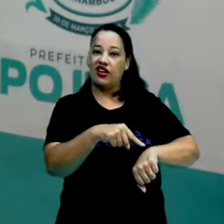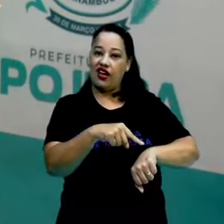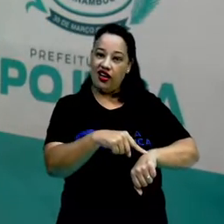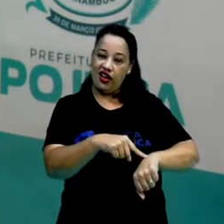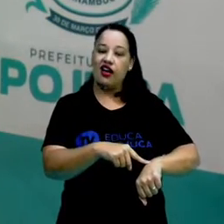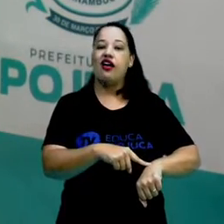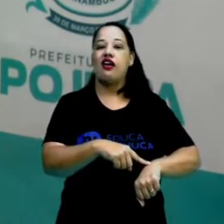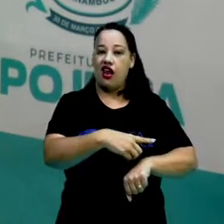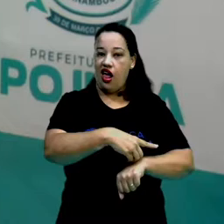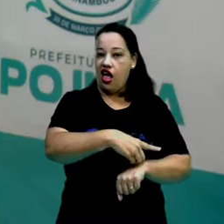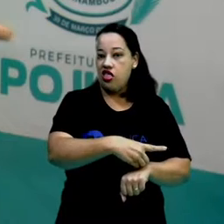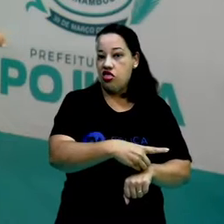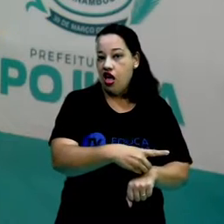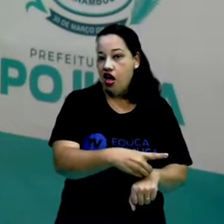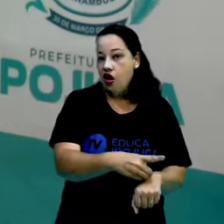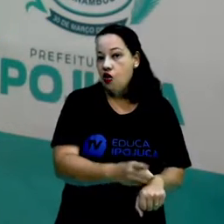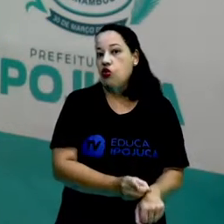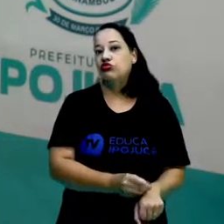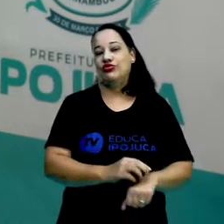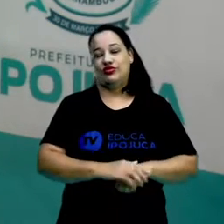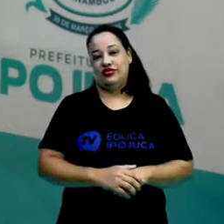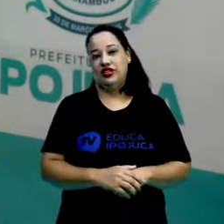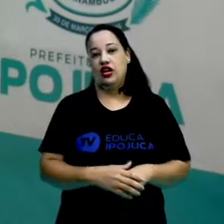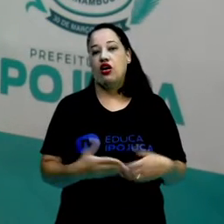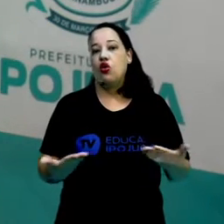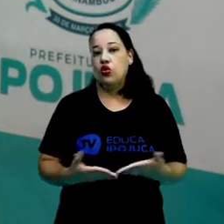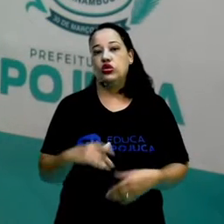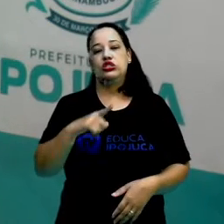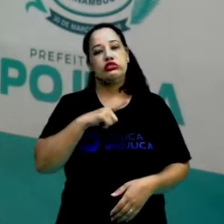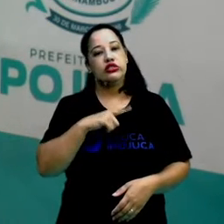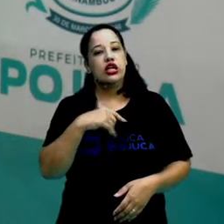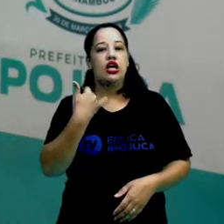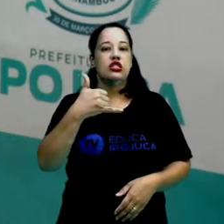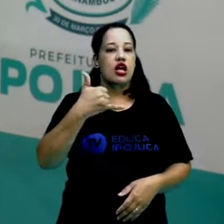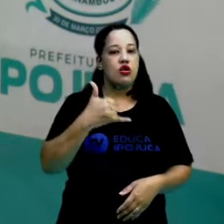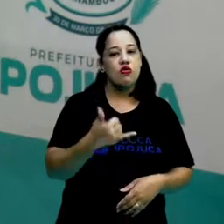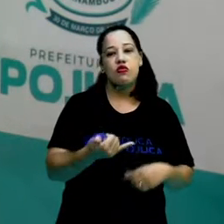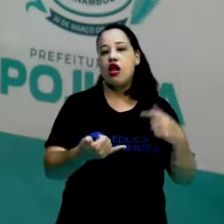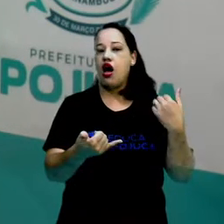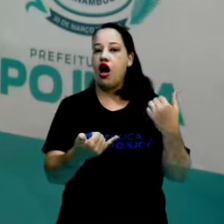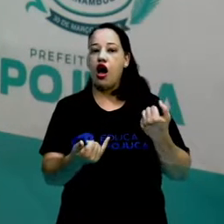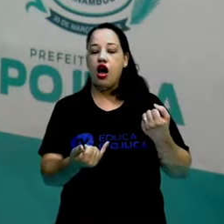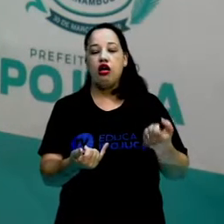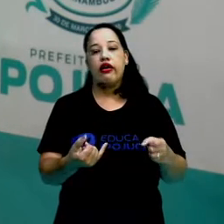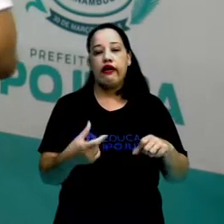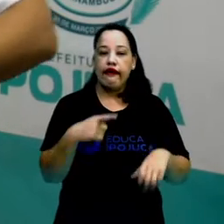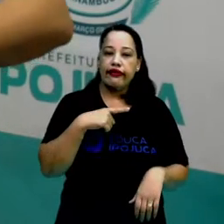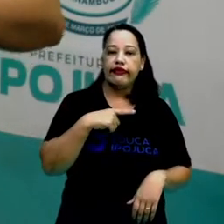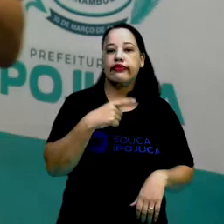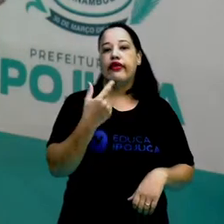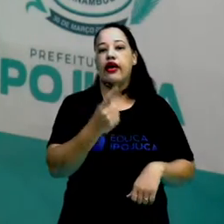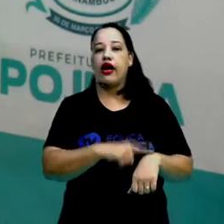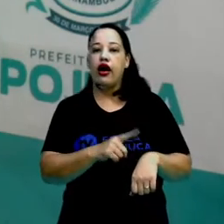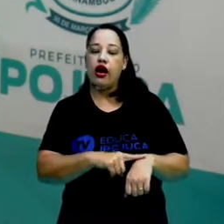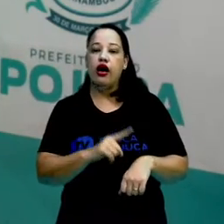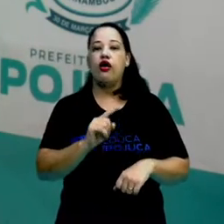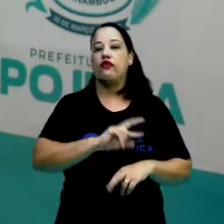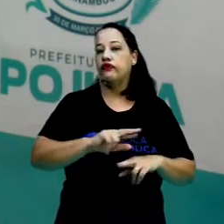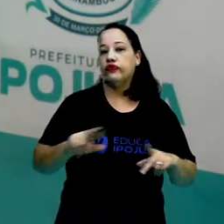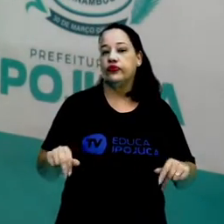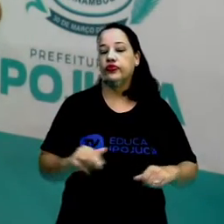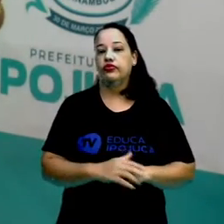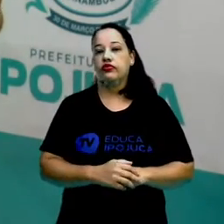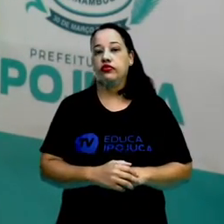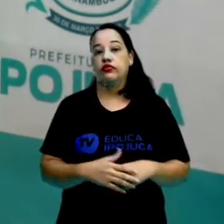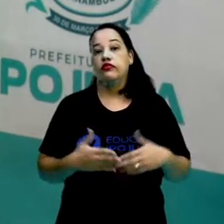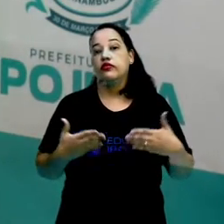nossas vidas, uma vez que vivemos com o celular na mão e lá tem a hora o tempo todo sendo exposta para a gente. Enfim, gente, é para